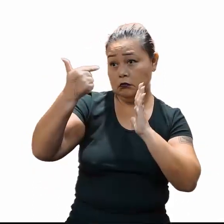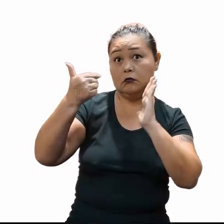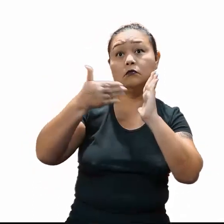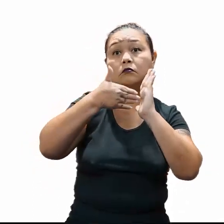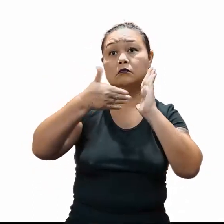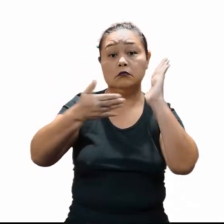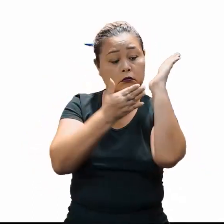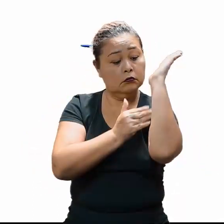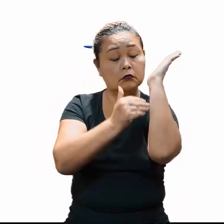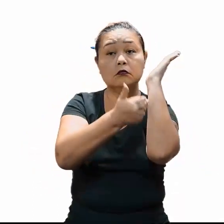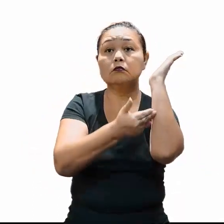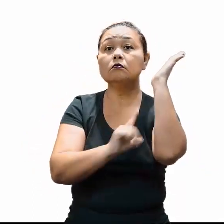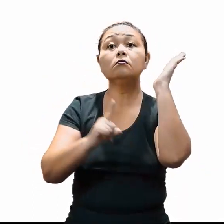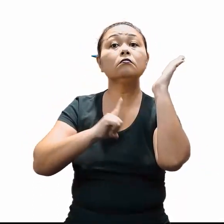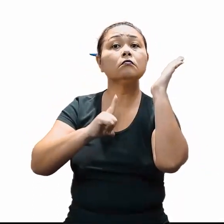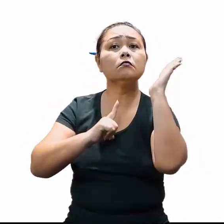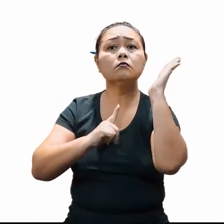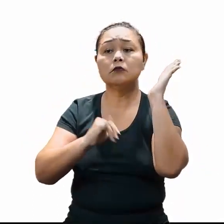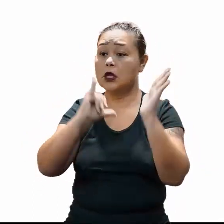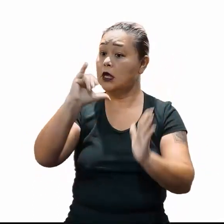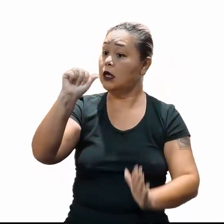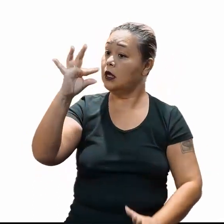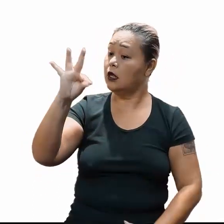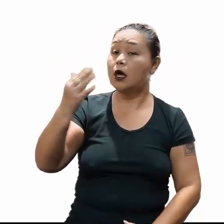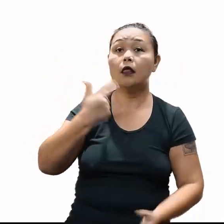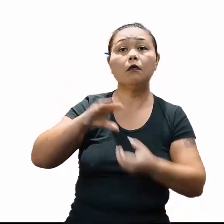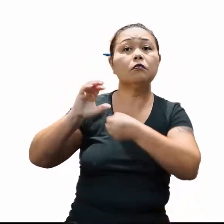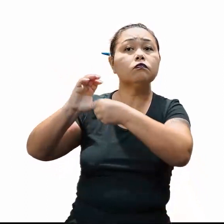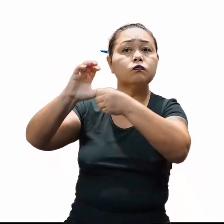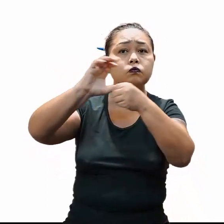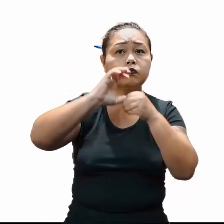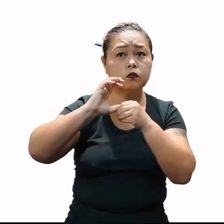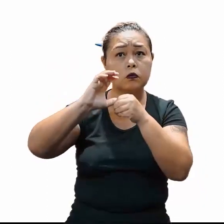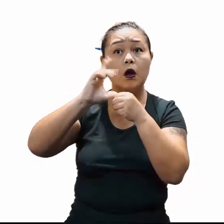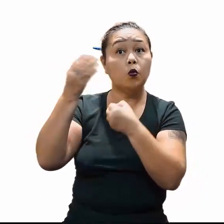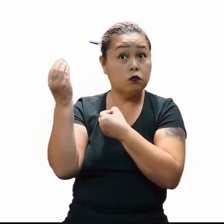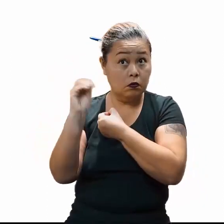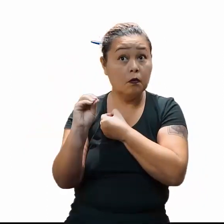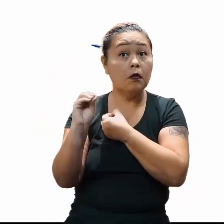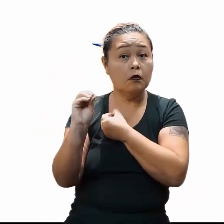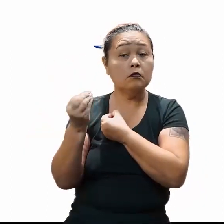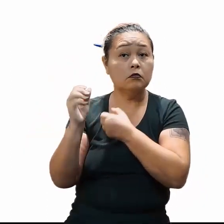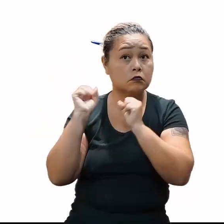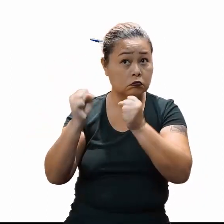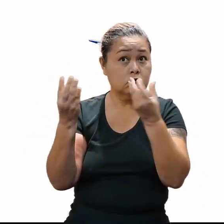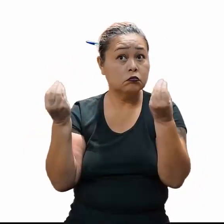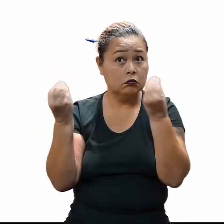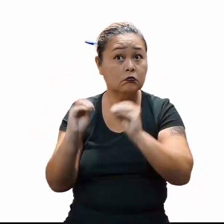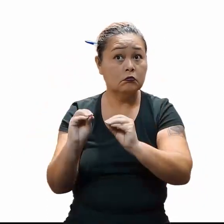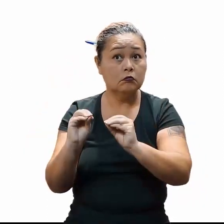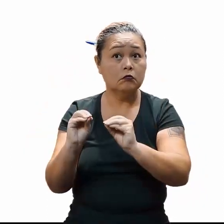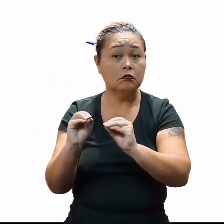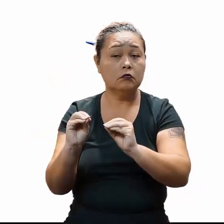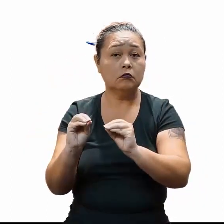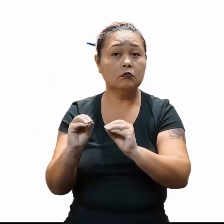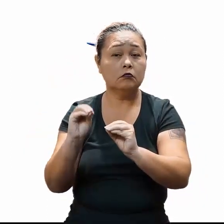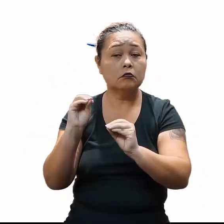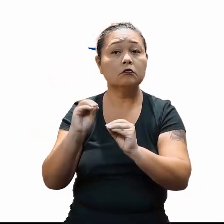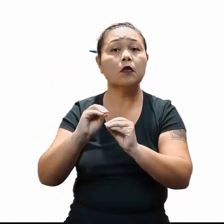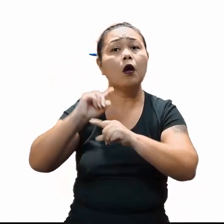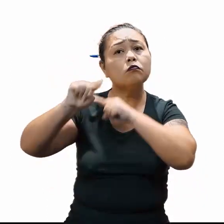da borracha nós temos aí o Iata e Candeias de Jamari também, que não foi colocado aí, mas vocês podem colocar que